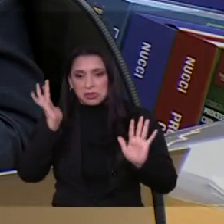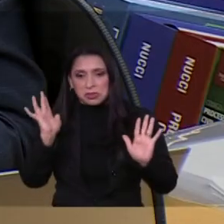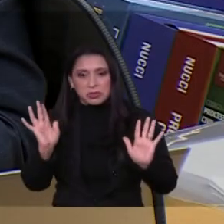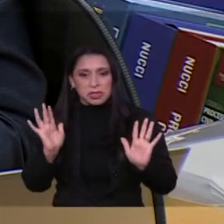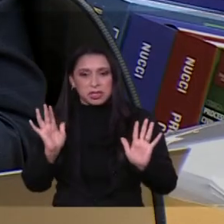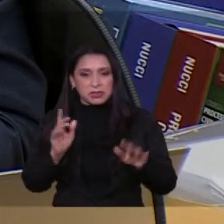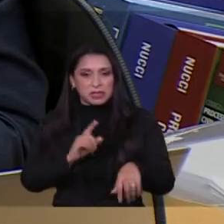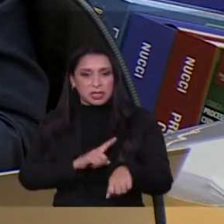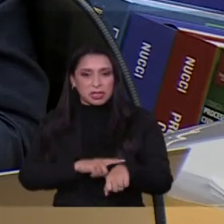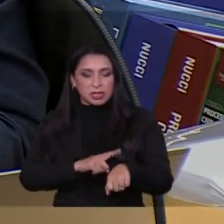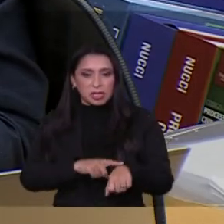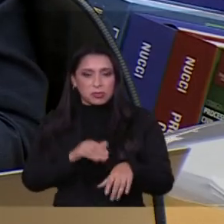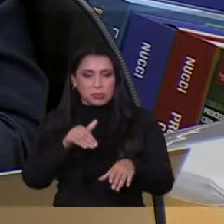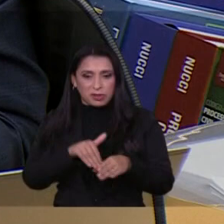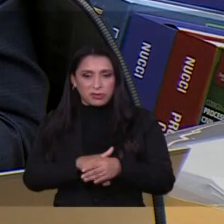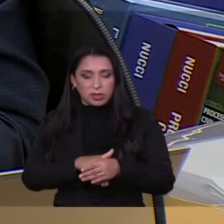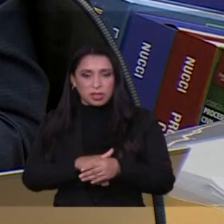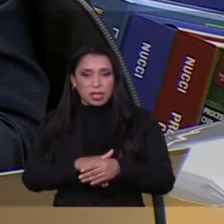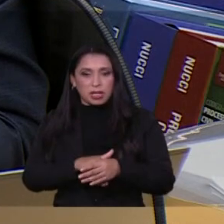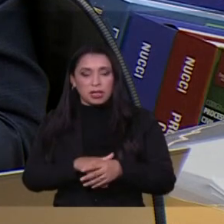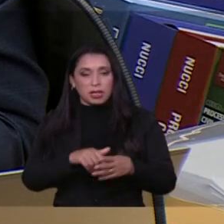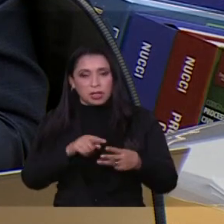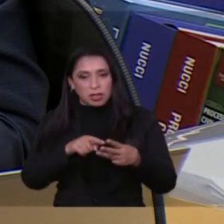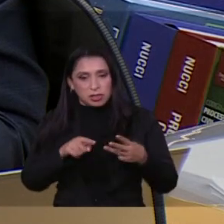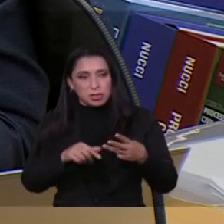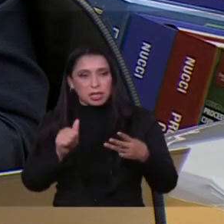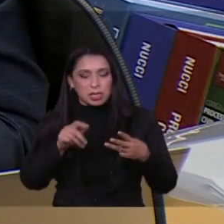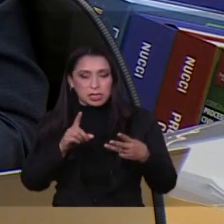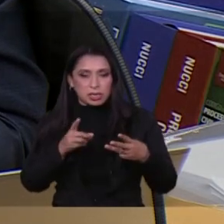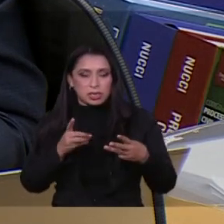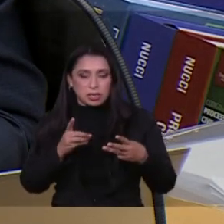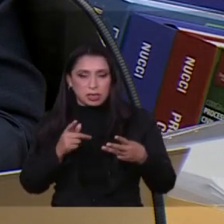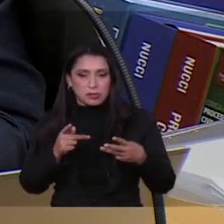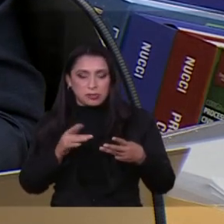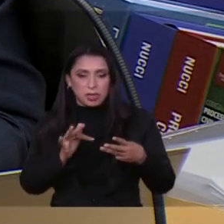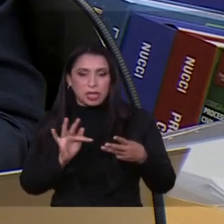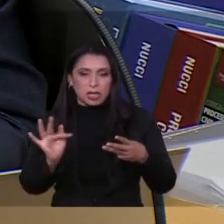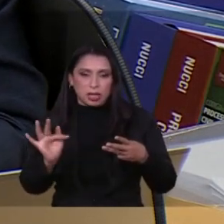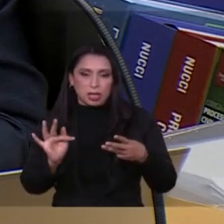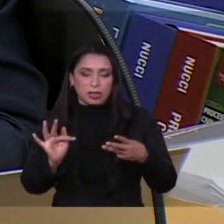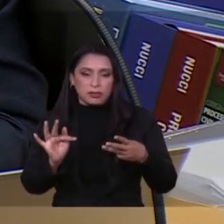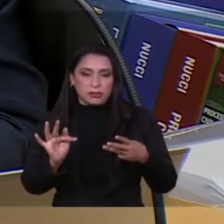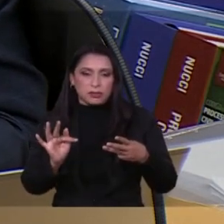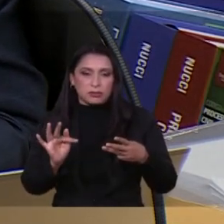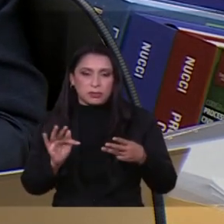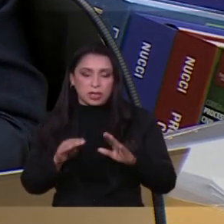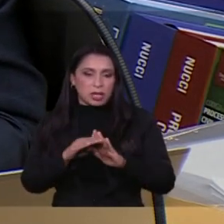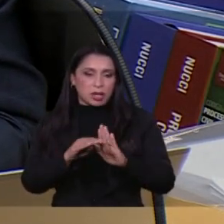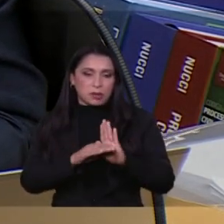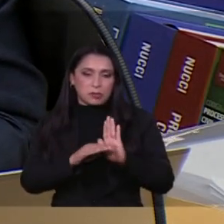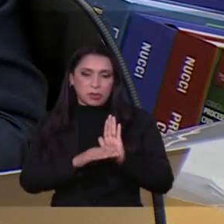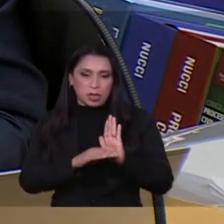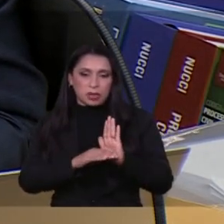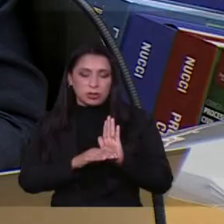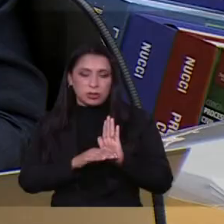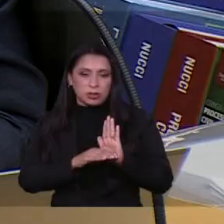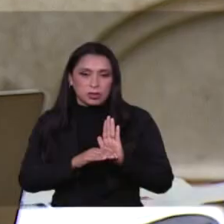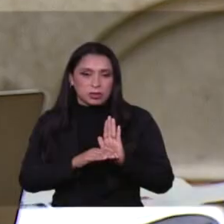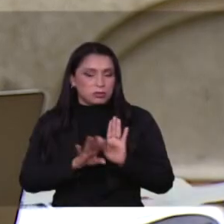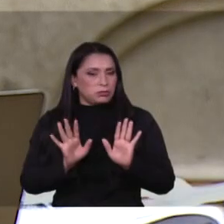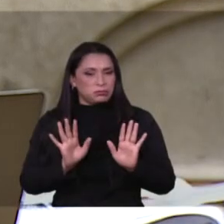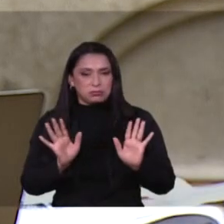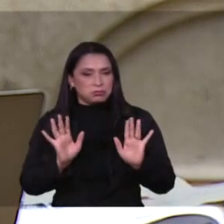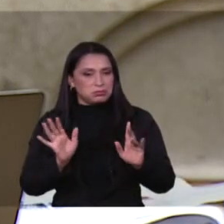amanhã, teremos tempo para votar já as ADPFs ainda amanhã, mas conforme a pauta de vocês. Não, a minha, eu não tenho